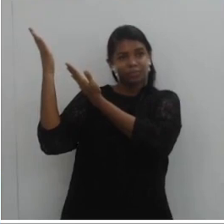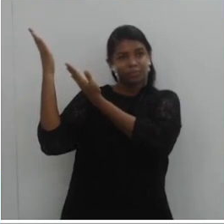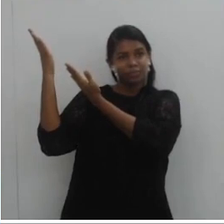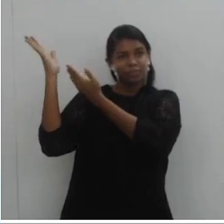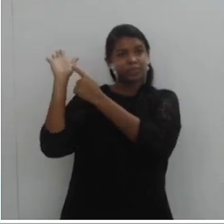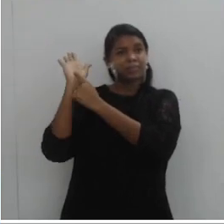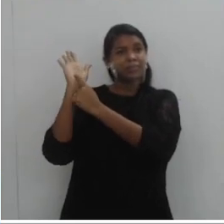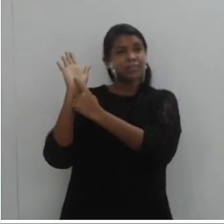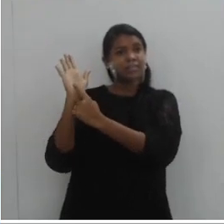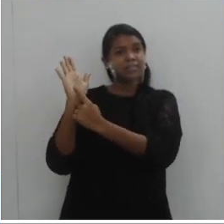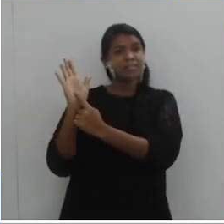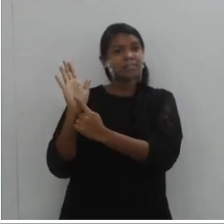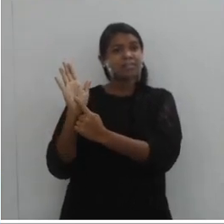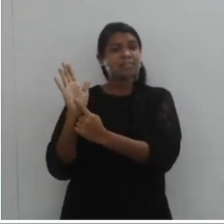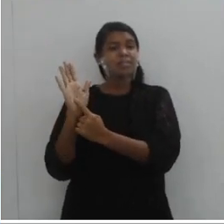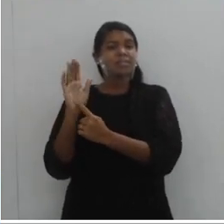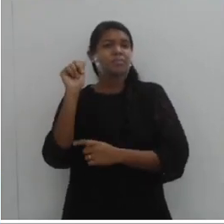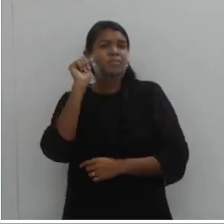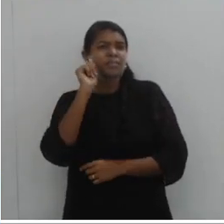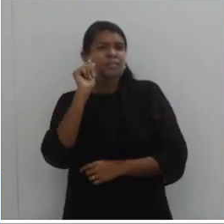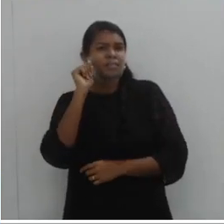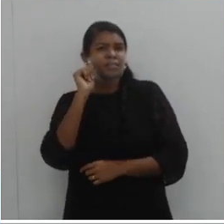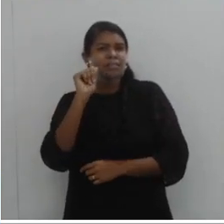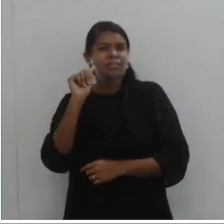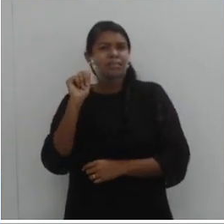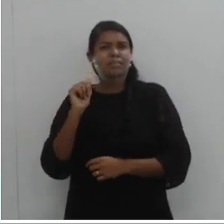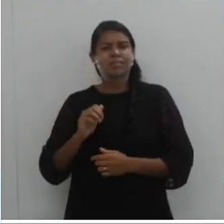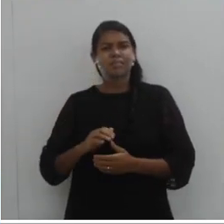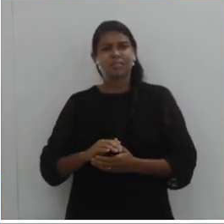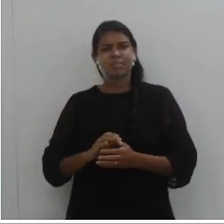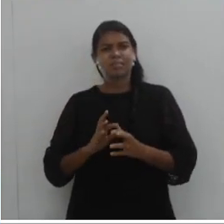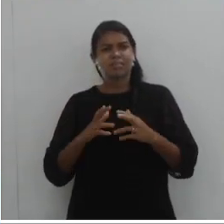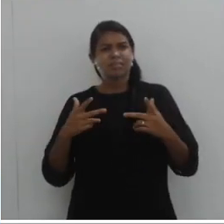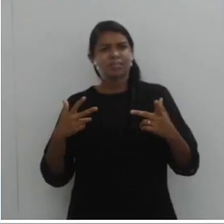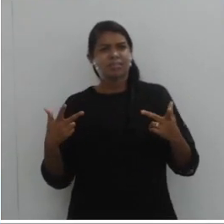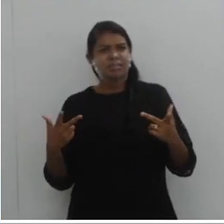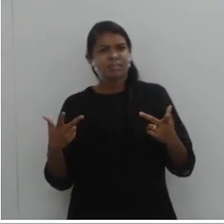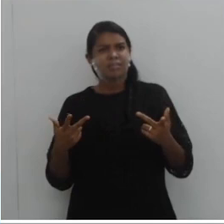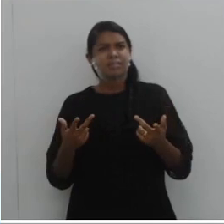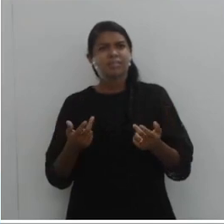também as mulheres ali, ó, fazendo determinadas